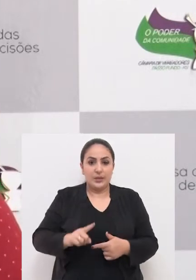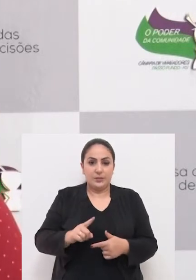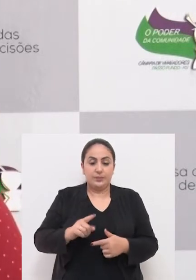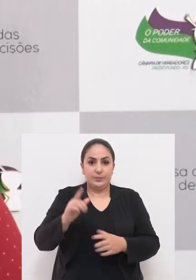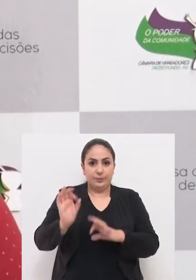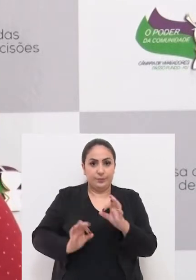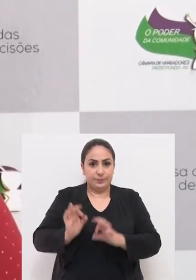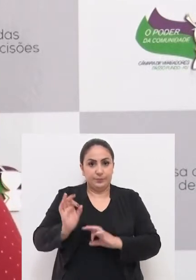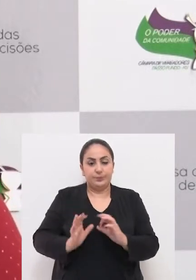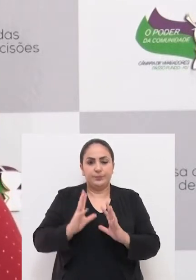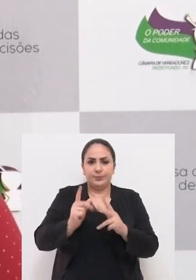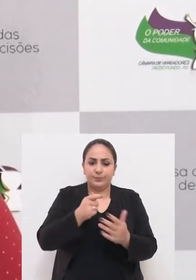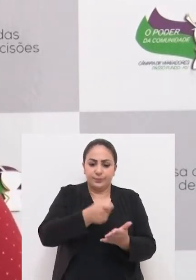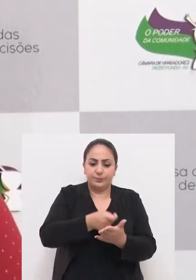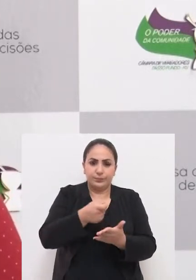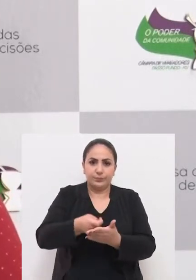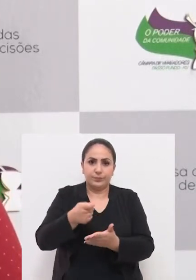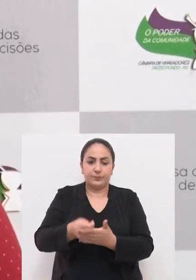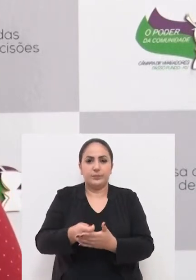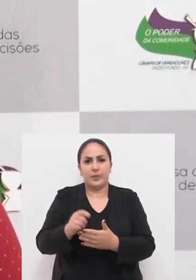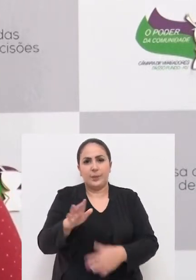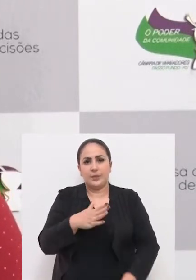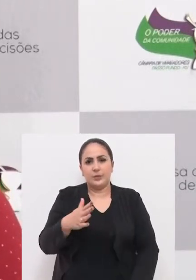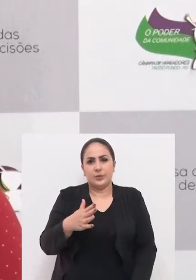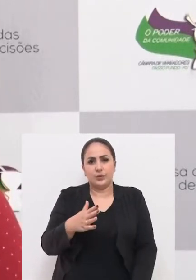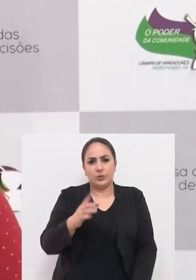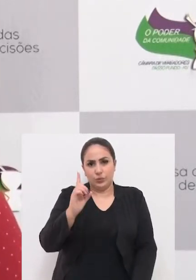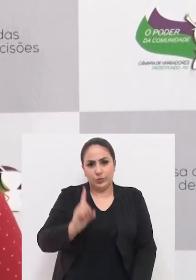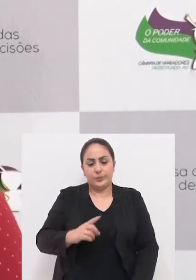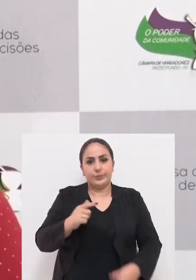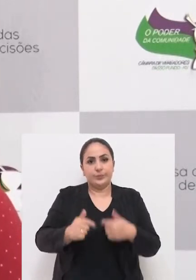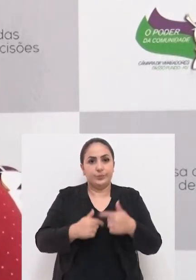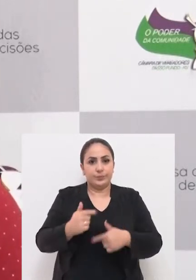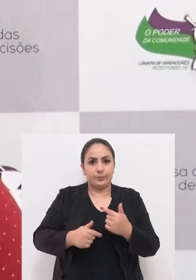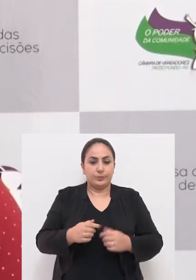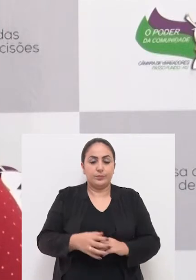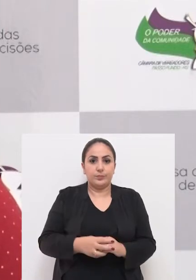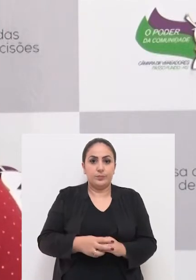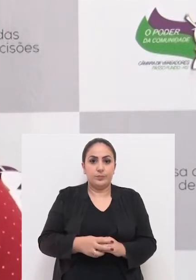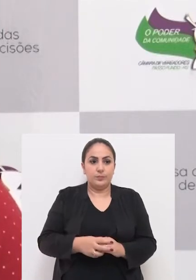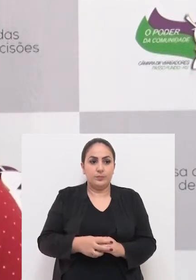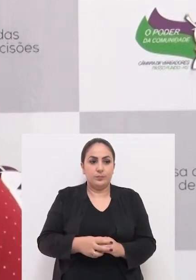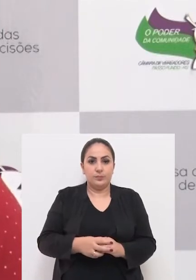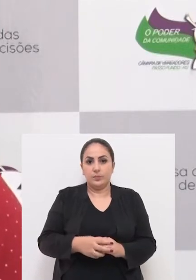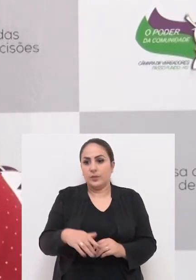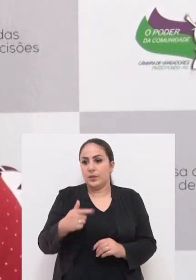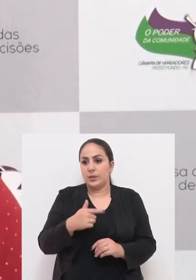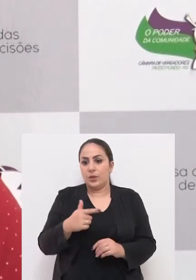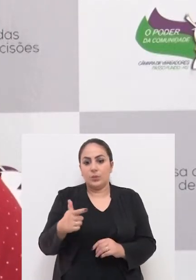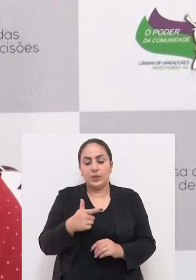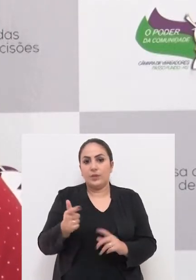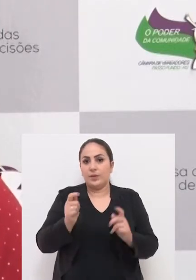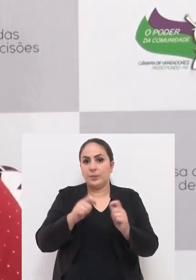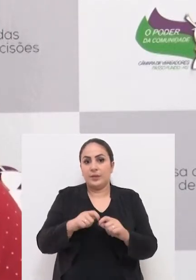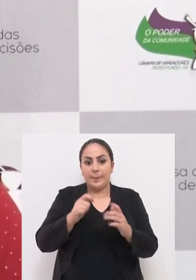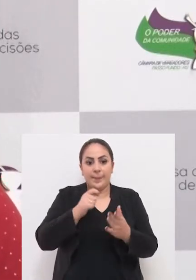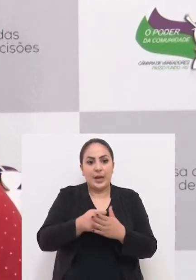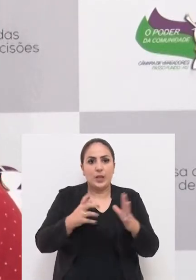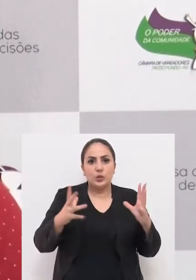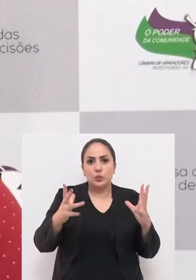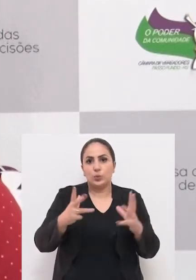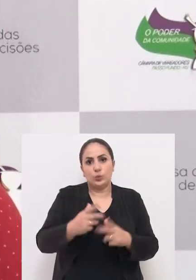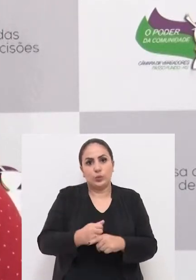Justiça do Trabalho, que foi quem organizou o pagamento de pelo menos parte dos direitos dos trabalhadores, não foi o